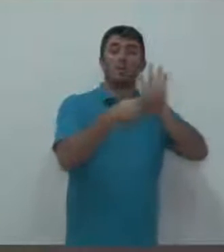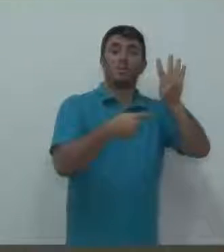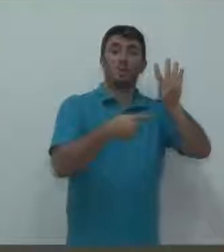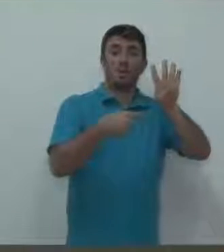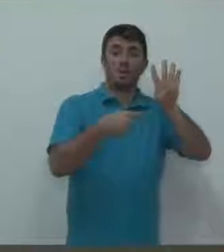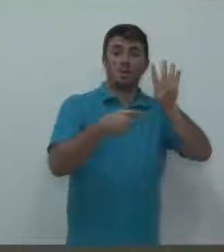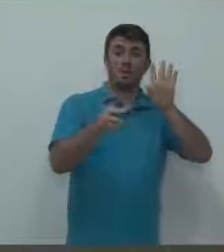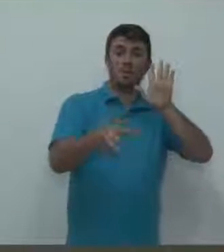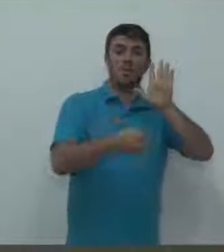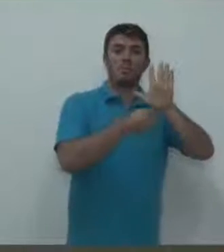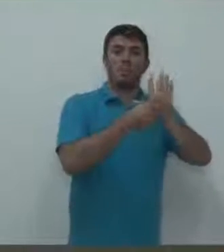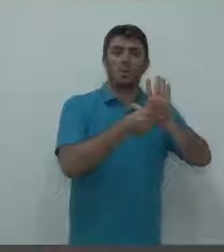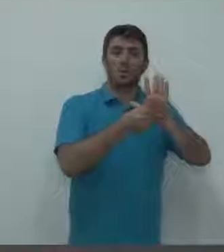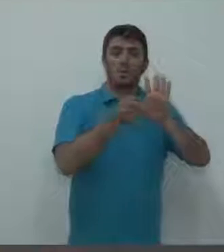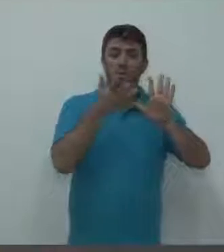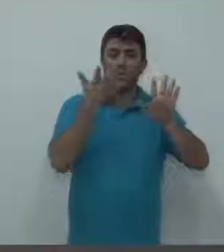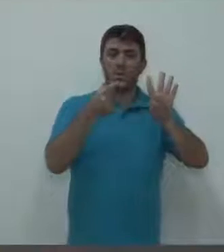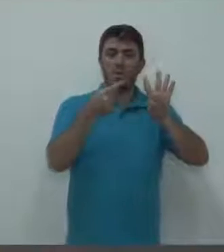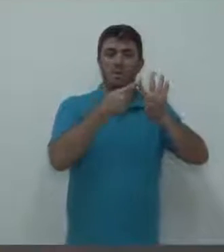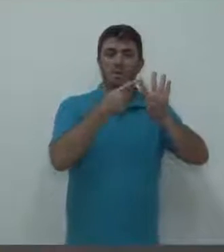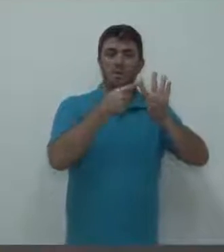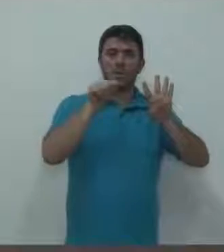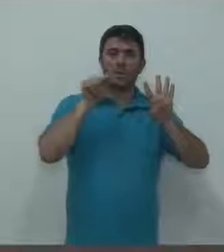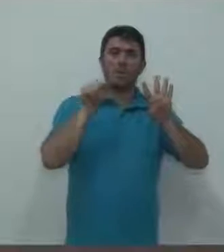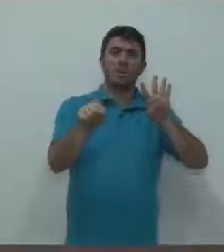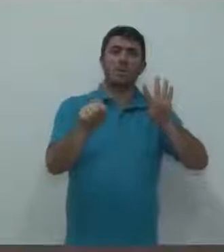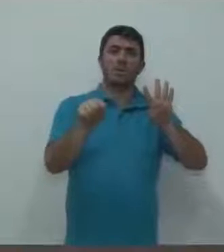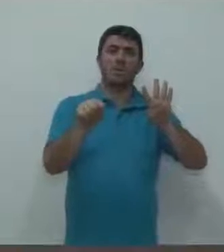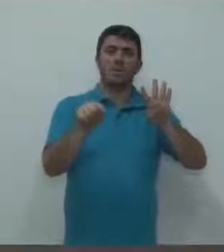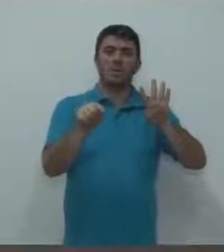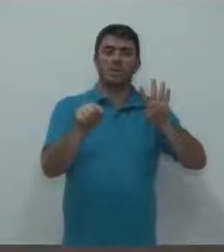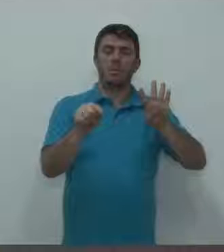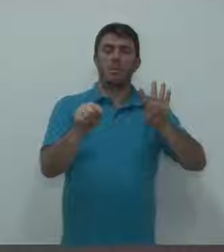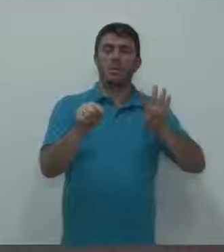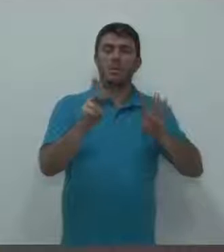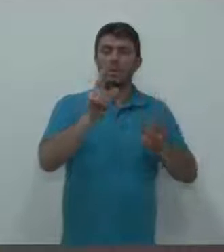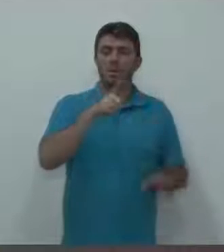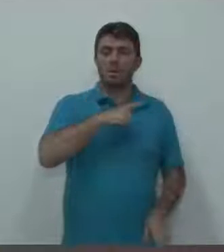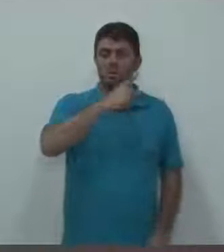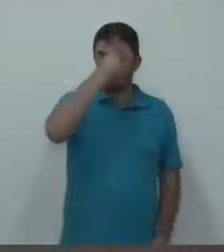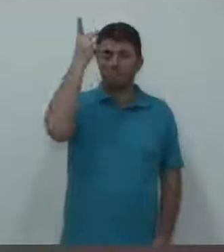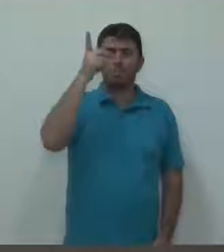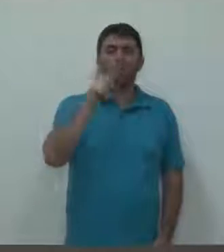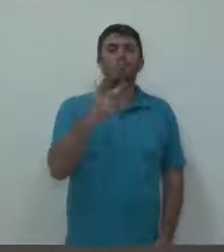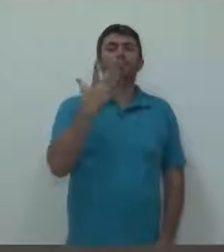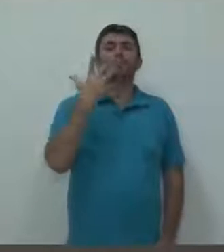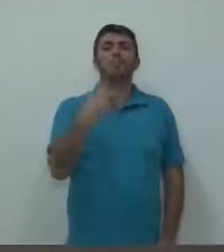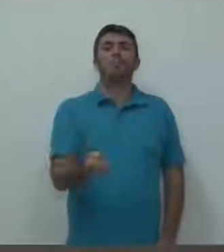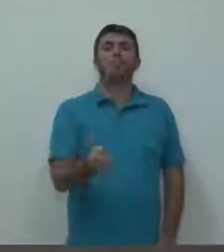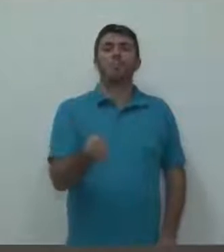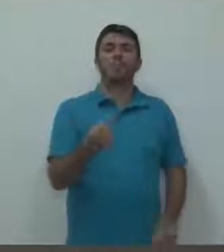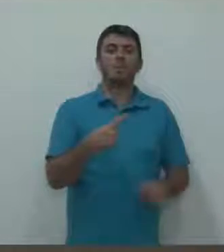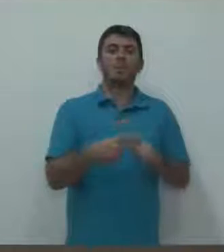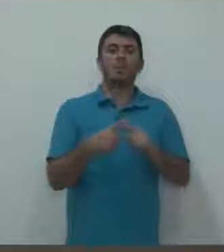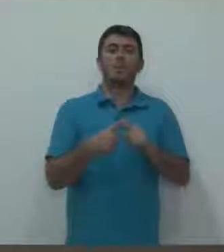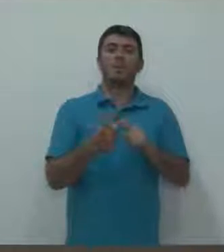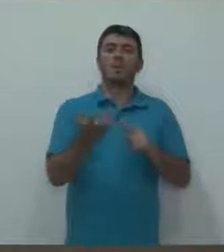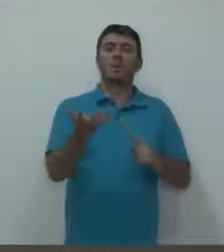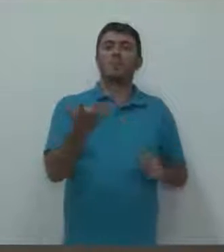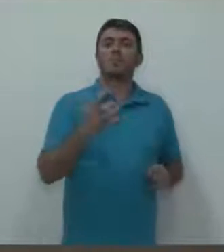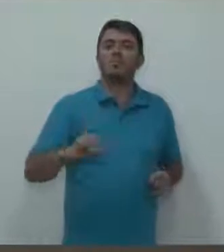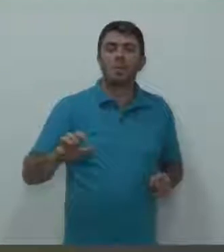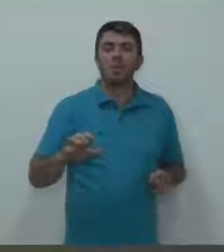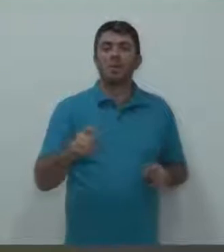desse. E daí tivemos pessoas que não admitem, porque ou elas não querem, ou porque